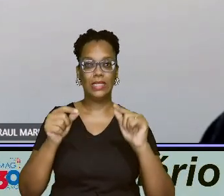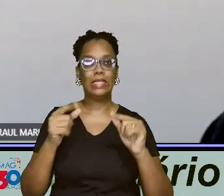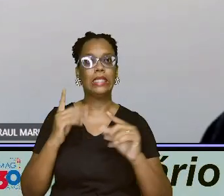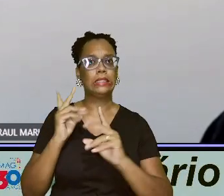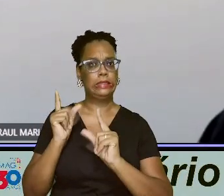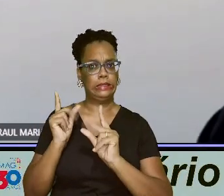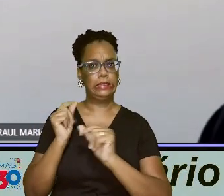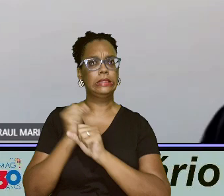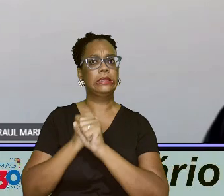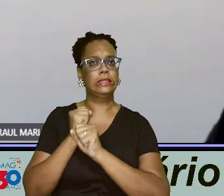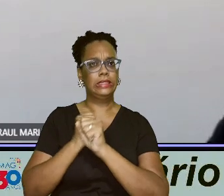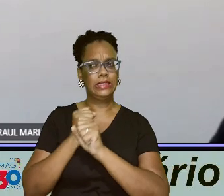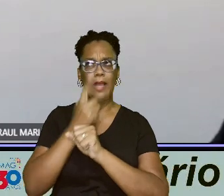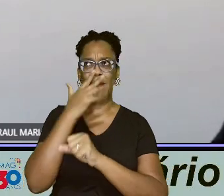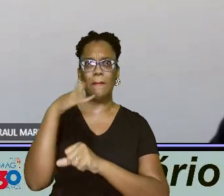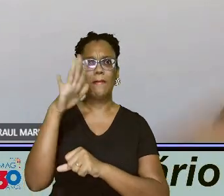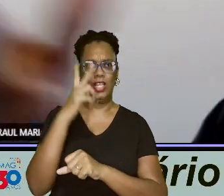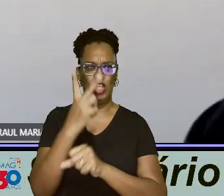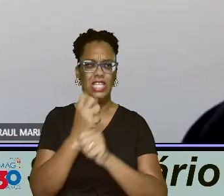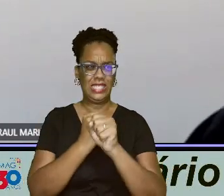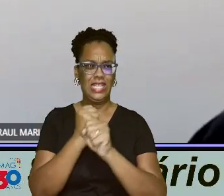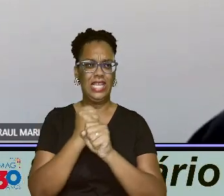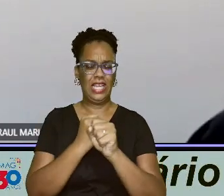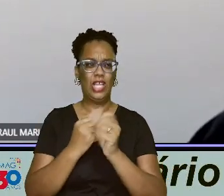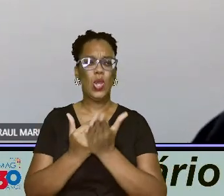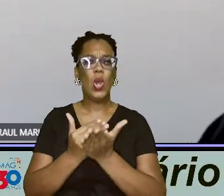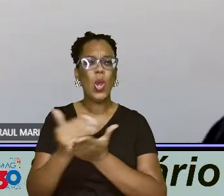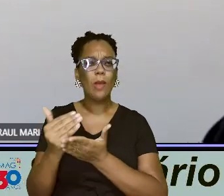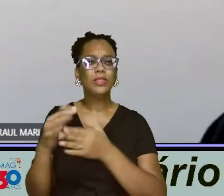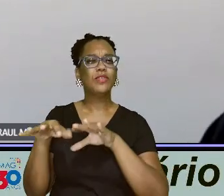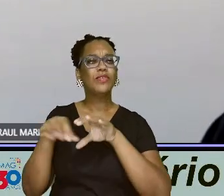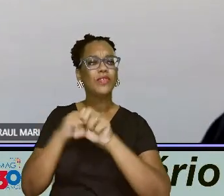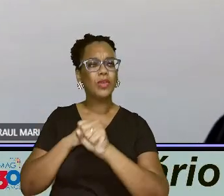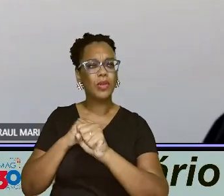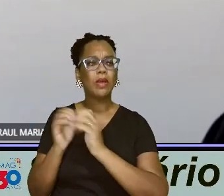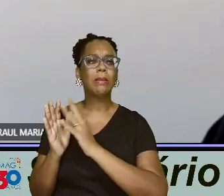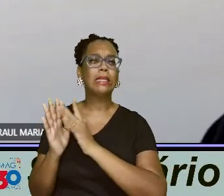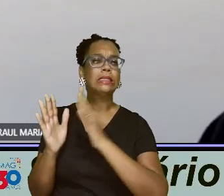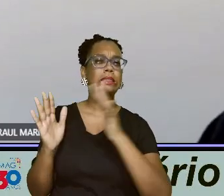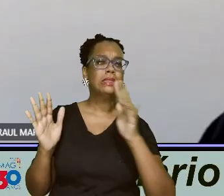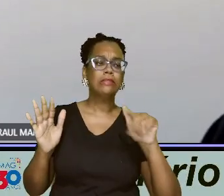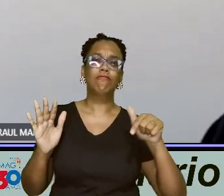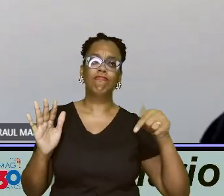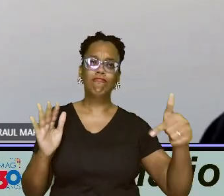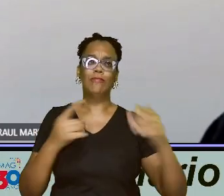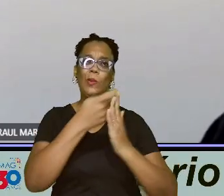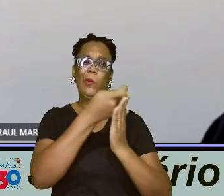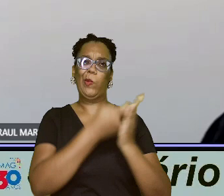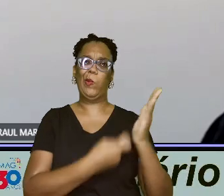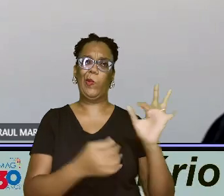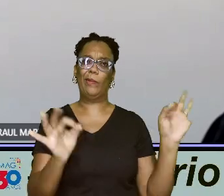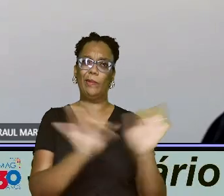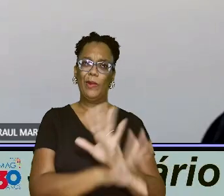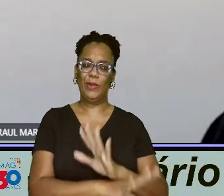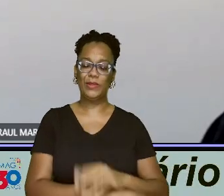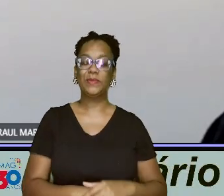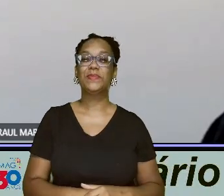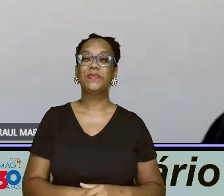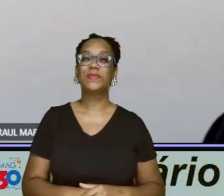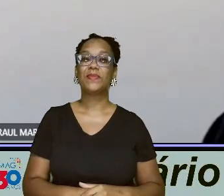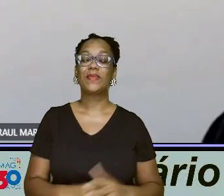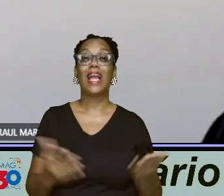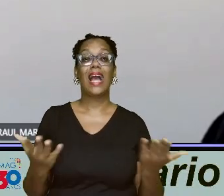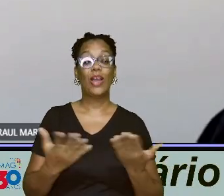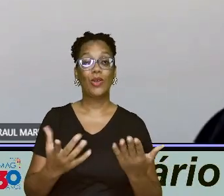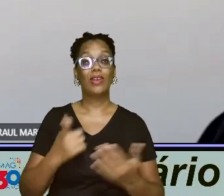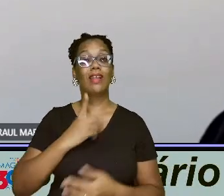mais de 2 anos, entre o início da formação e a consecução do texto final. E agora tivemos a oportunidade de nos